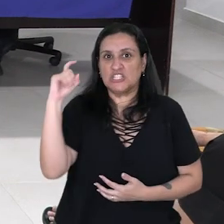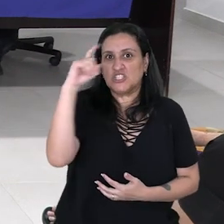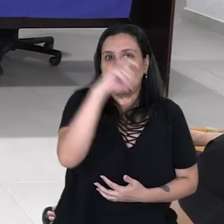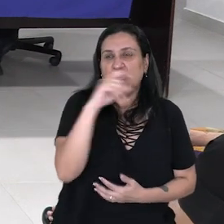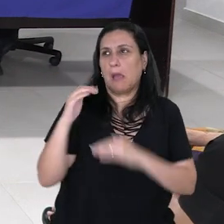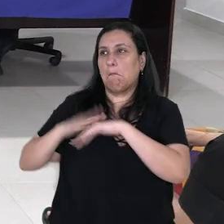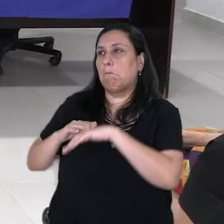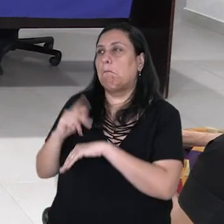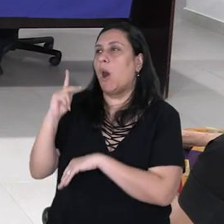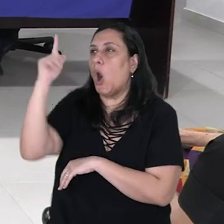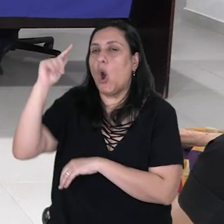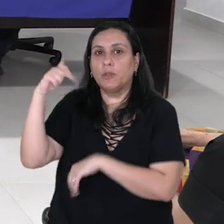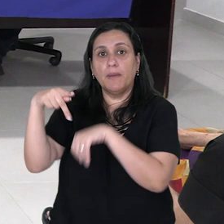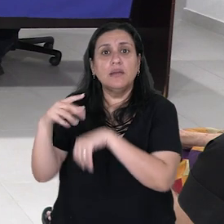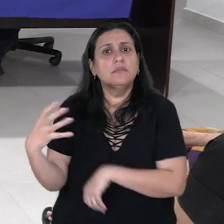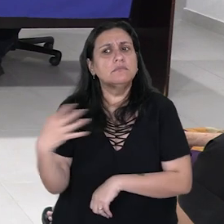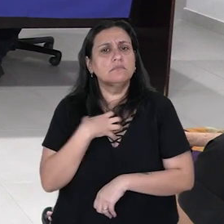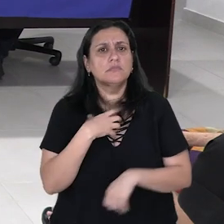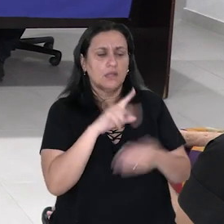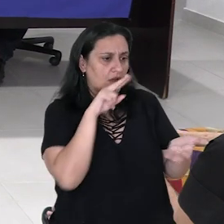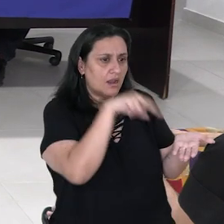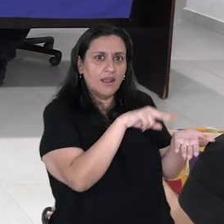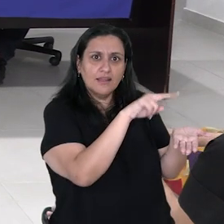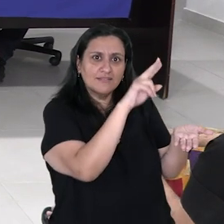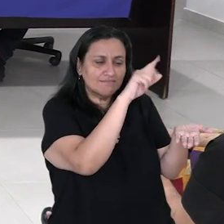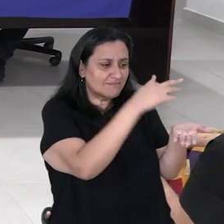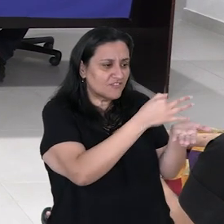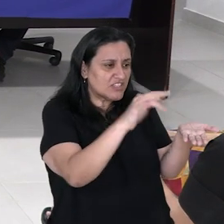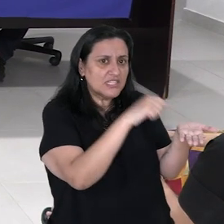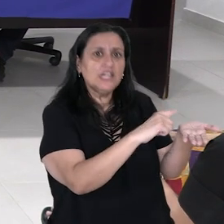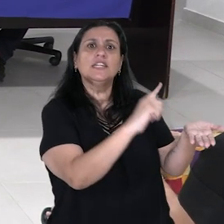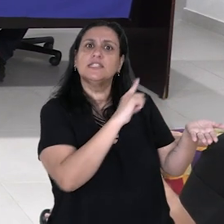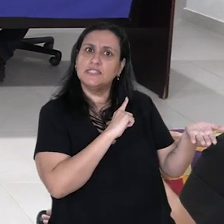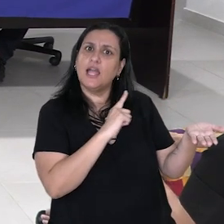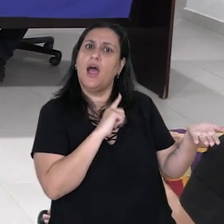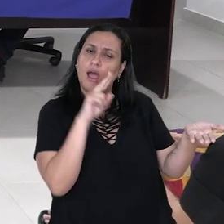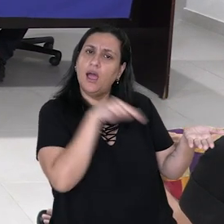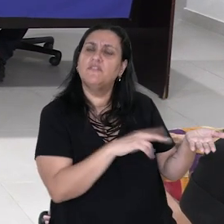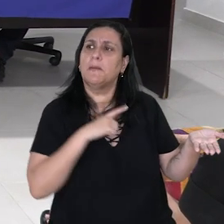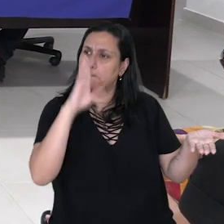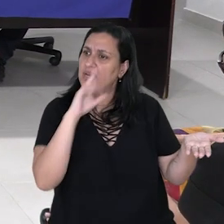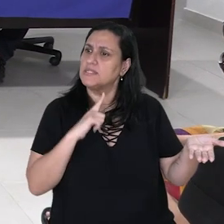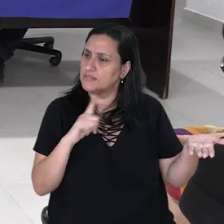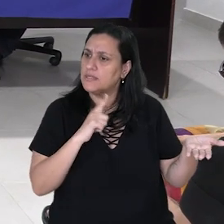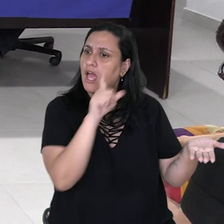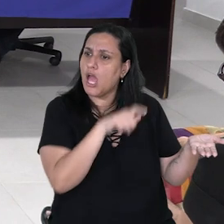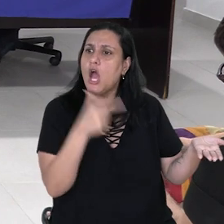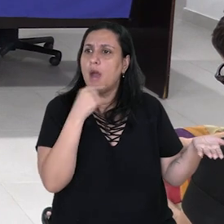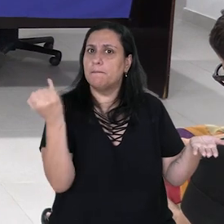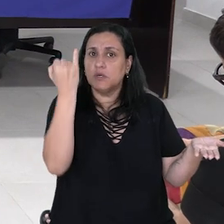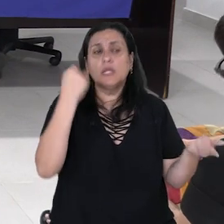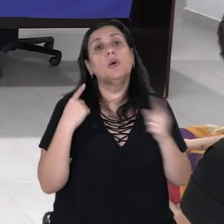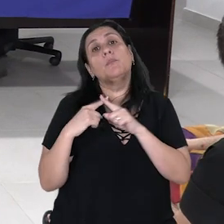do exterior. Então a sensação que eu tive também é que existe física no Brasil, entendeu? Não é